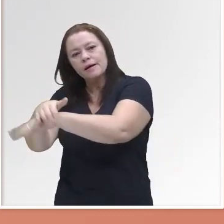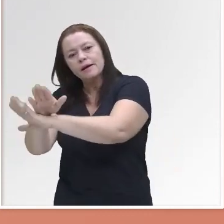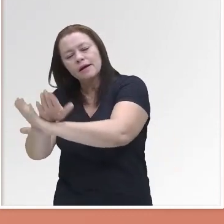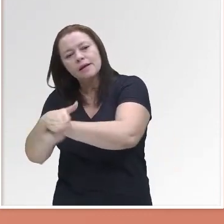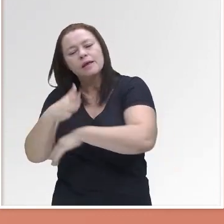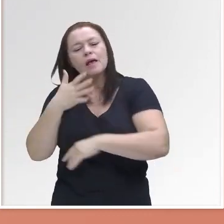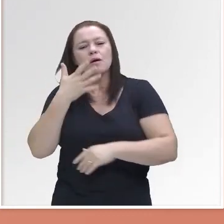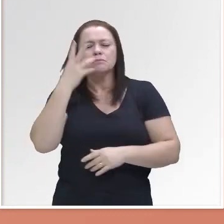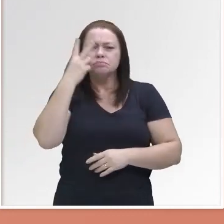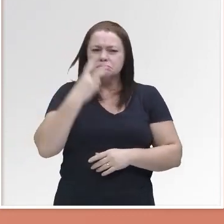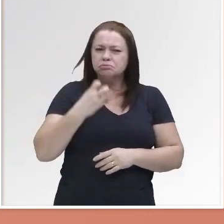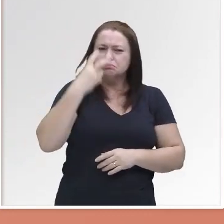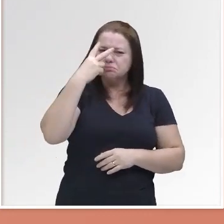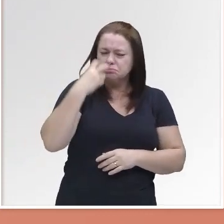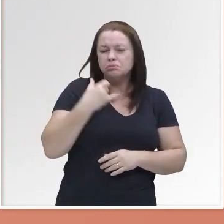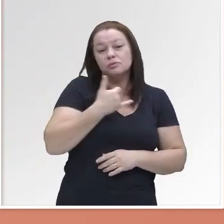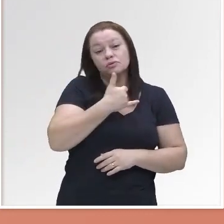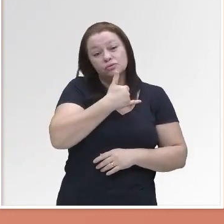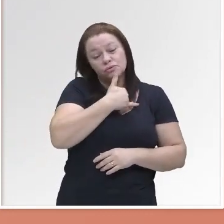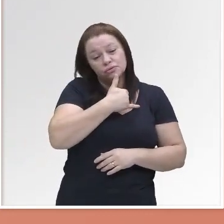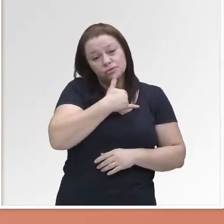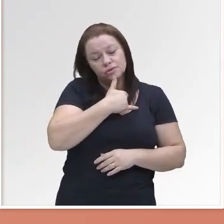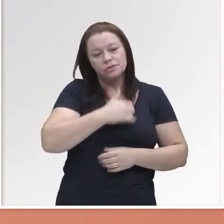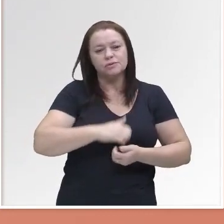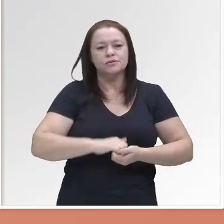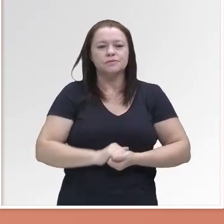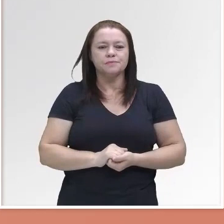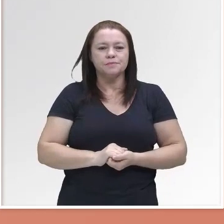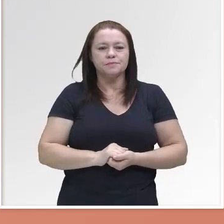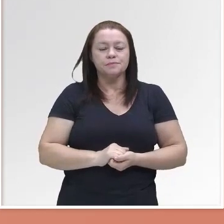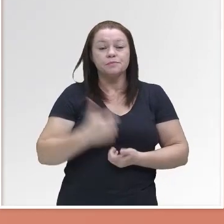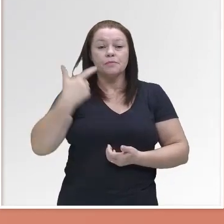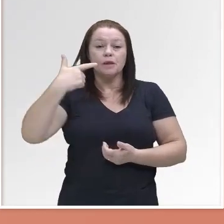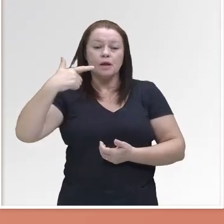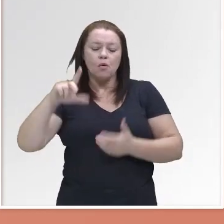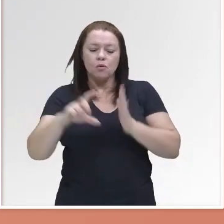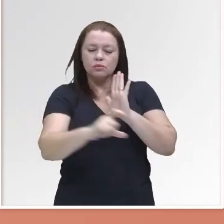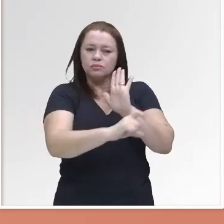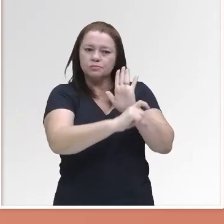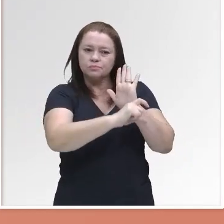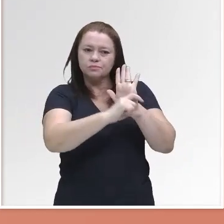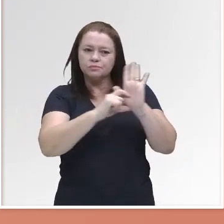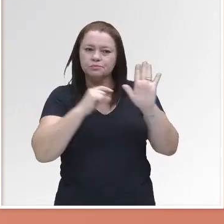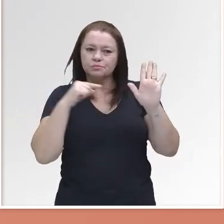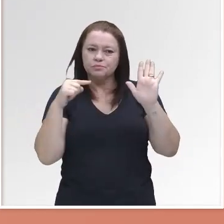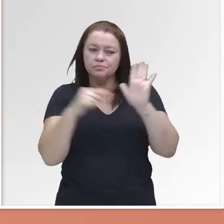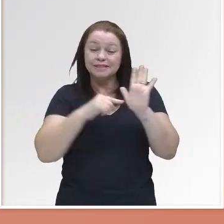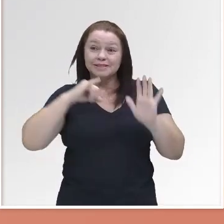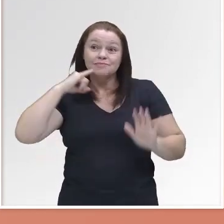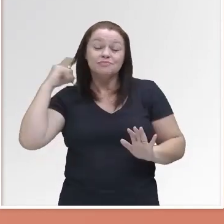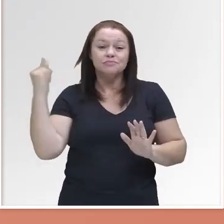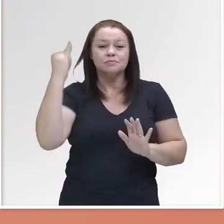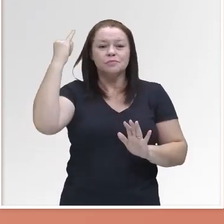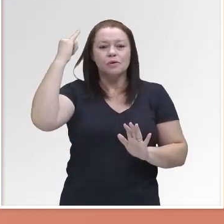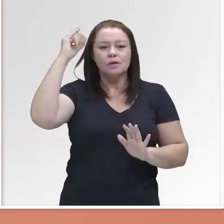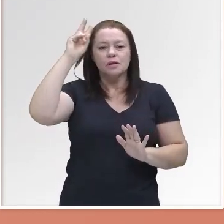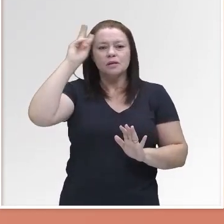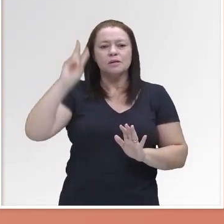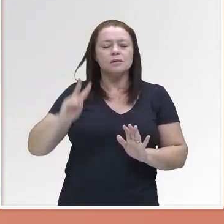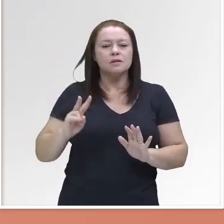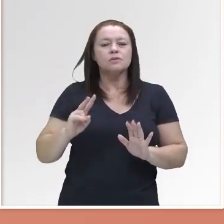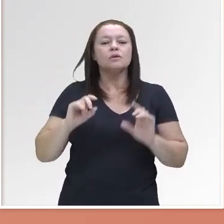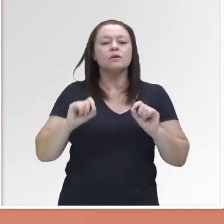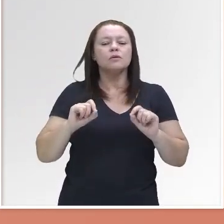muito. Outro trecho importante dessa história é quando